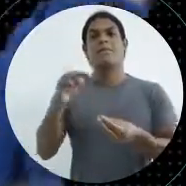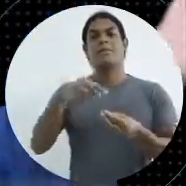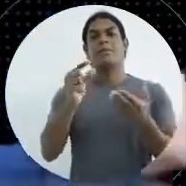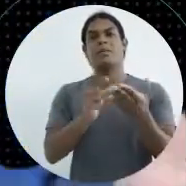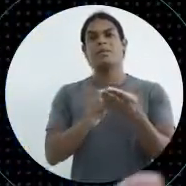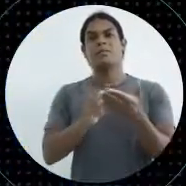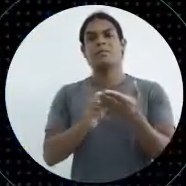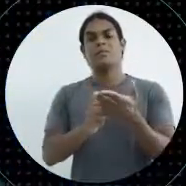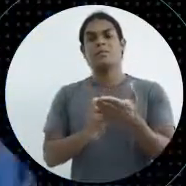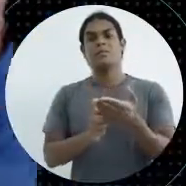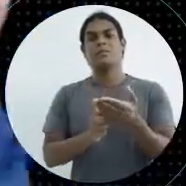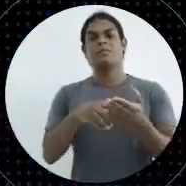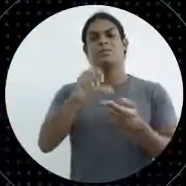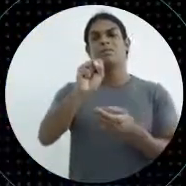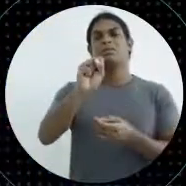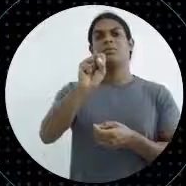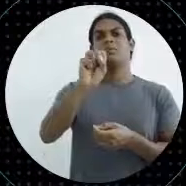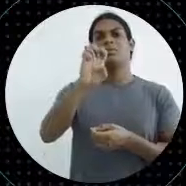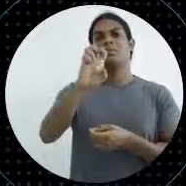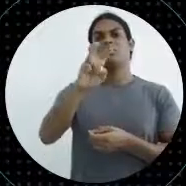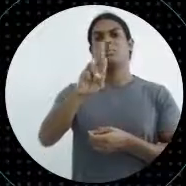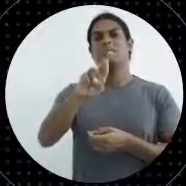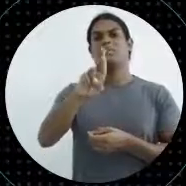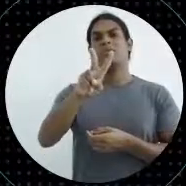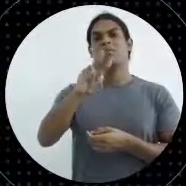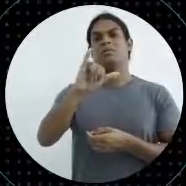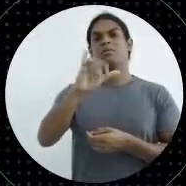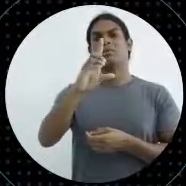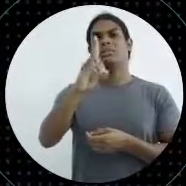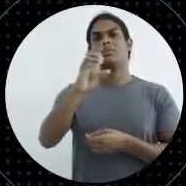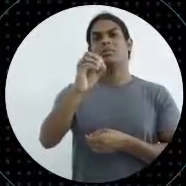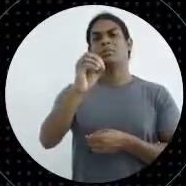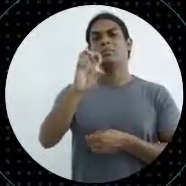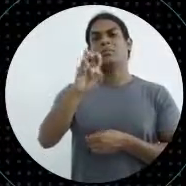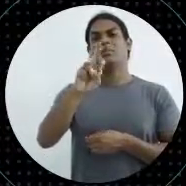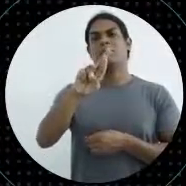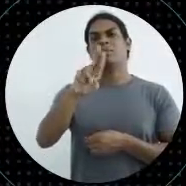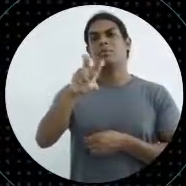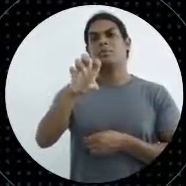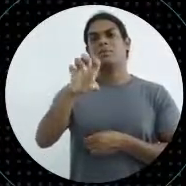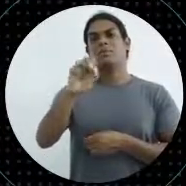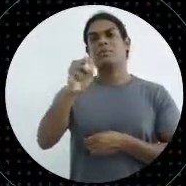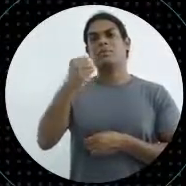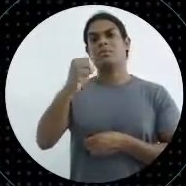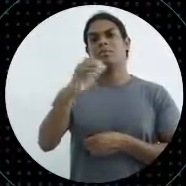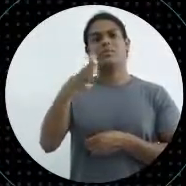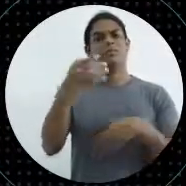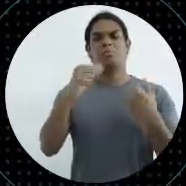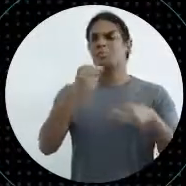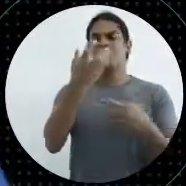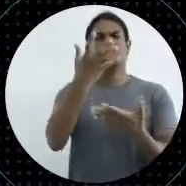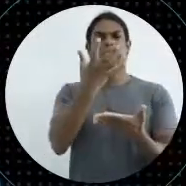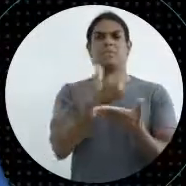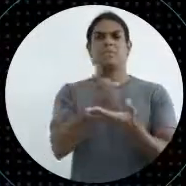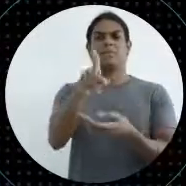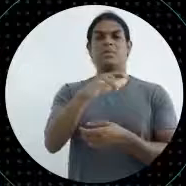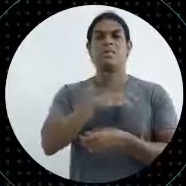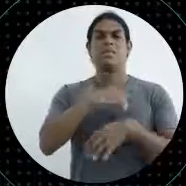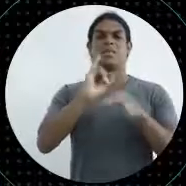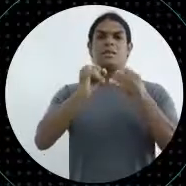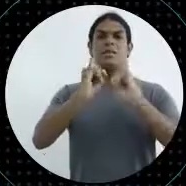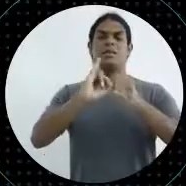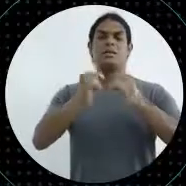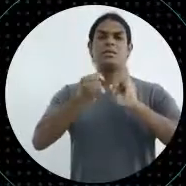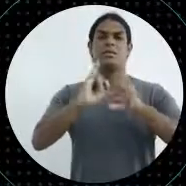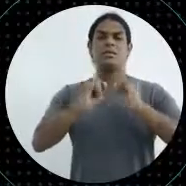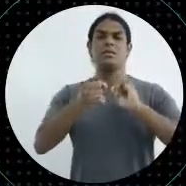nos servidores dela para você usar. Isso. Então, você não precisa baixar. Você pode, se você tem internet constante